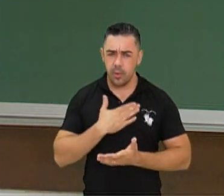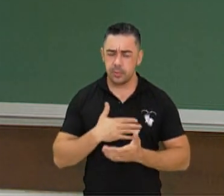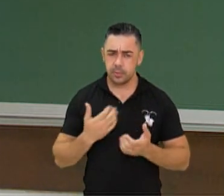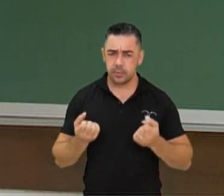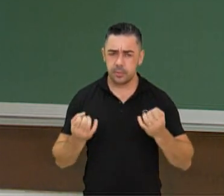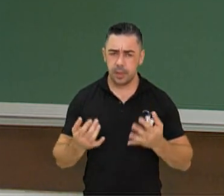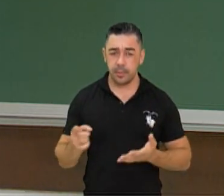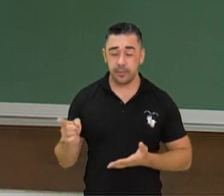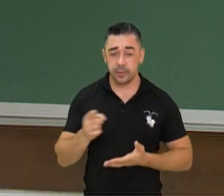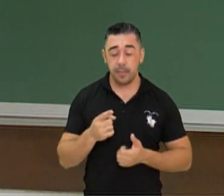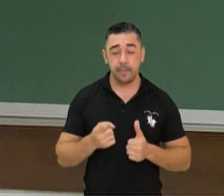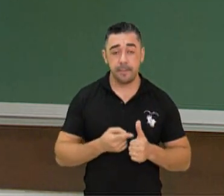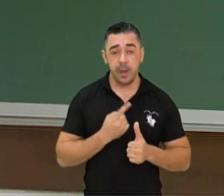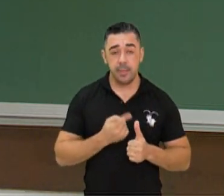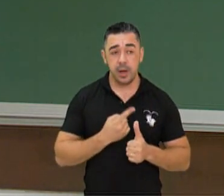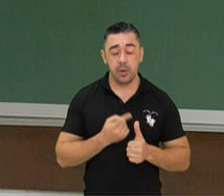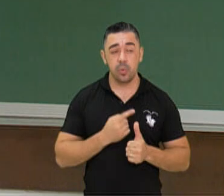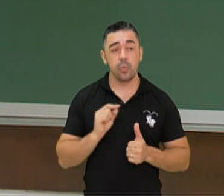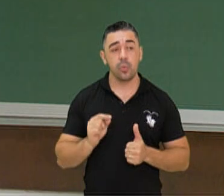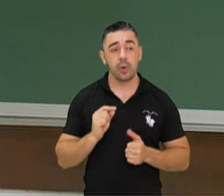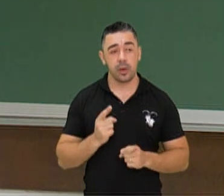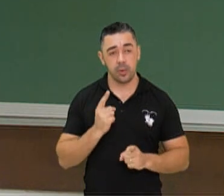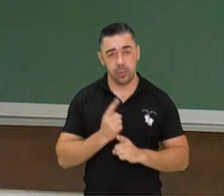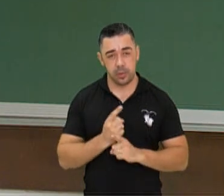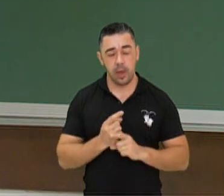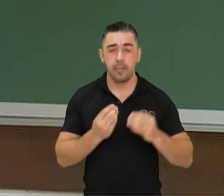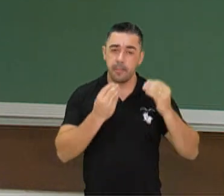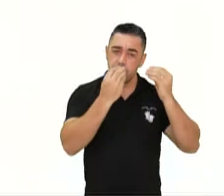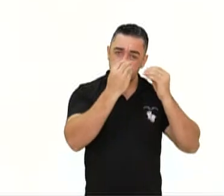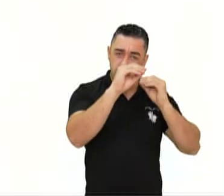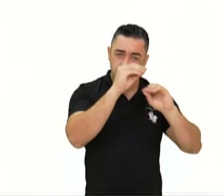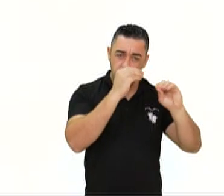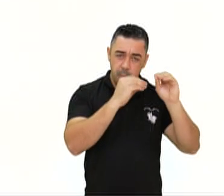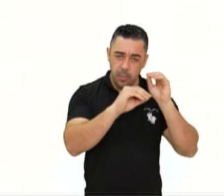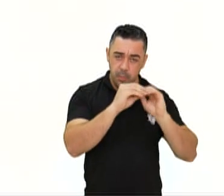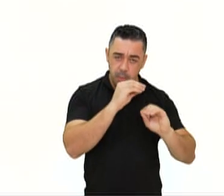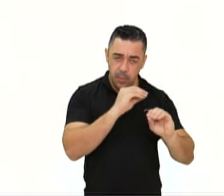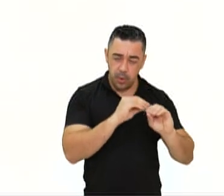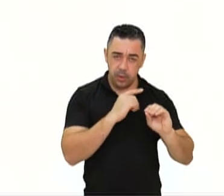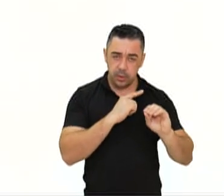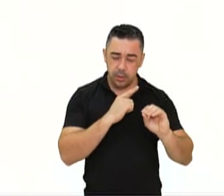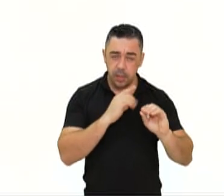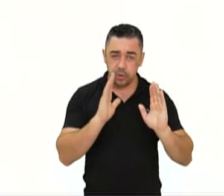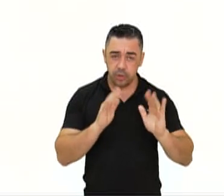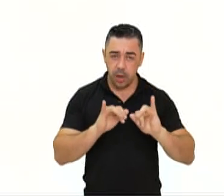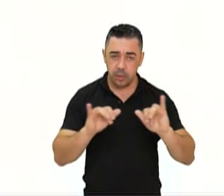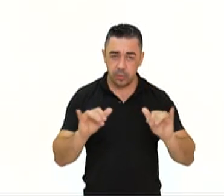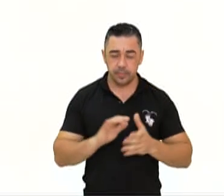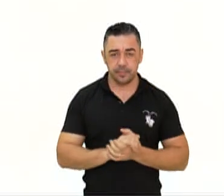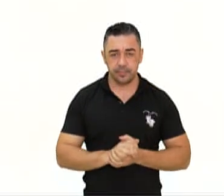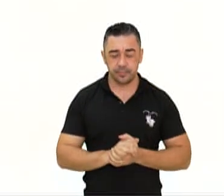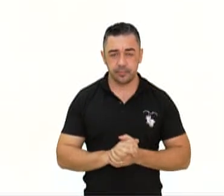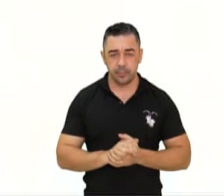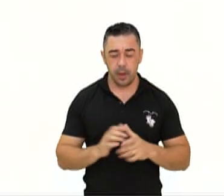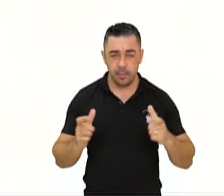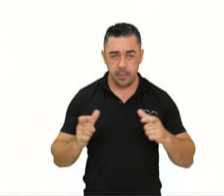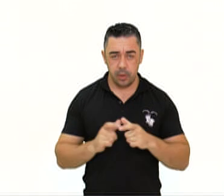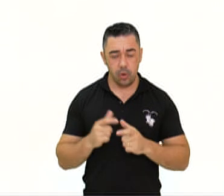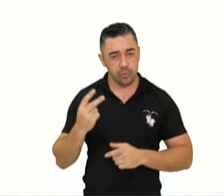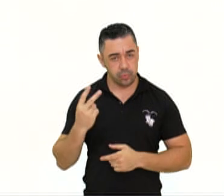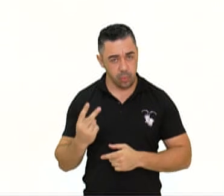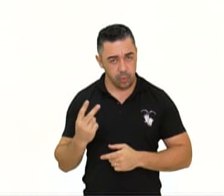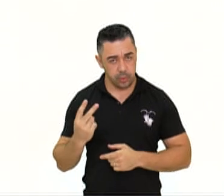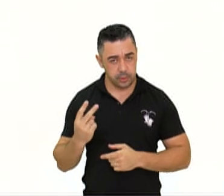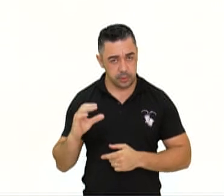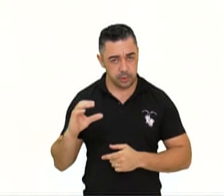dizer, que a primeira coisa que a gente faz é anotar os dados que estão no enunciado. Então, eu tenho raio menor 2 centímetros,